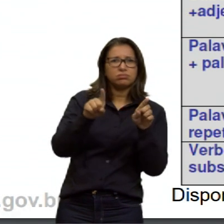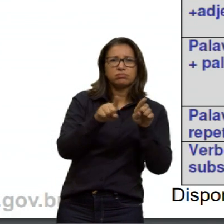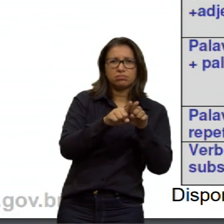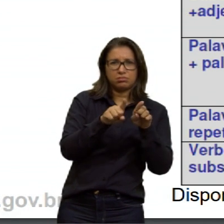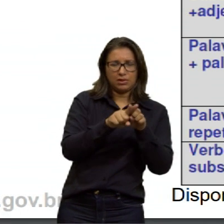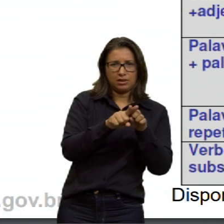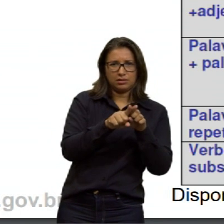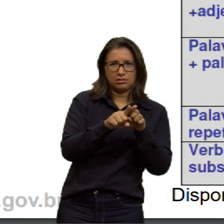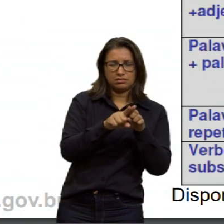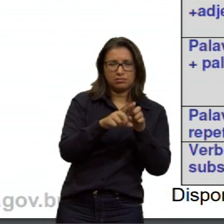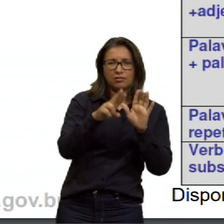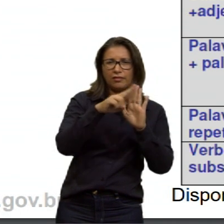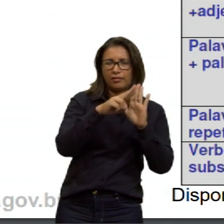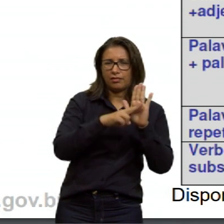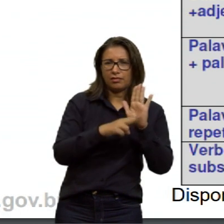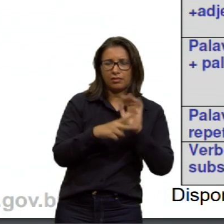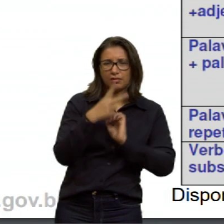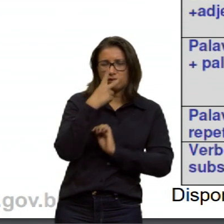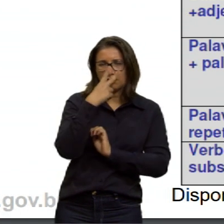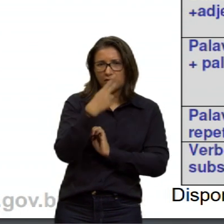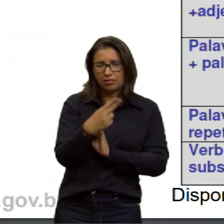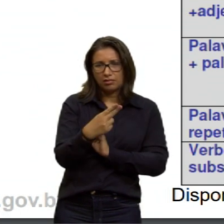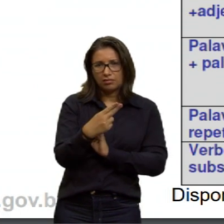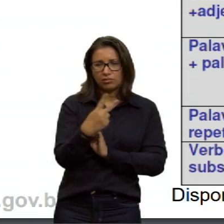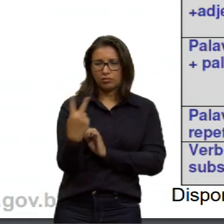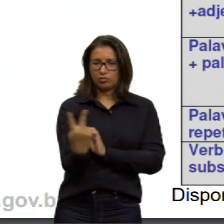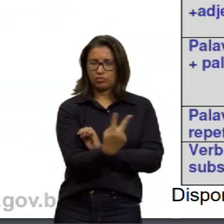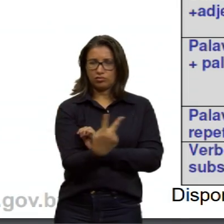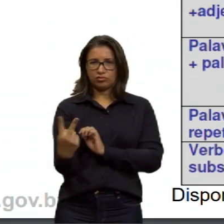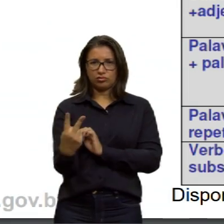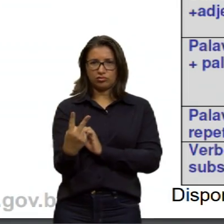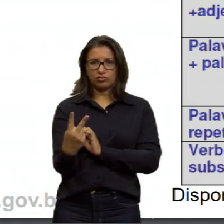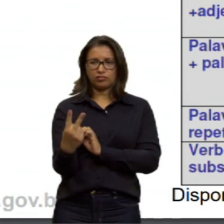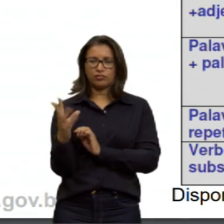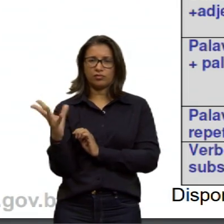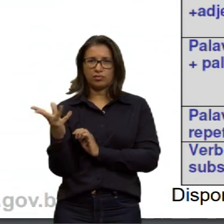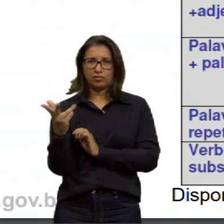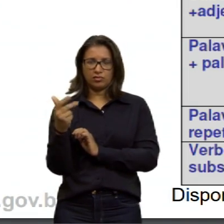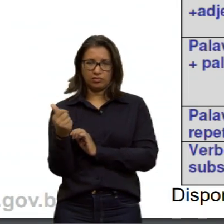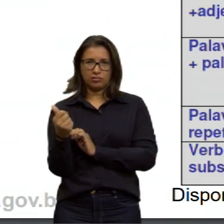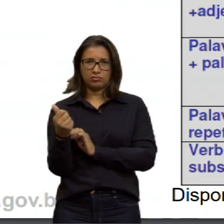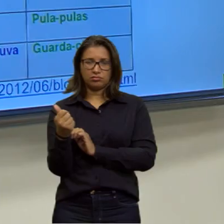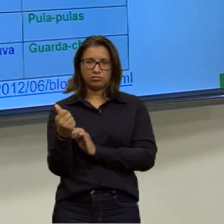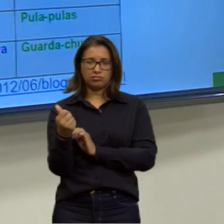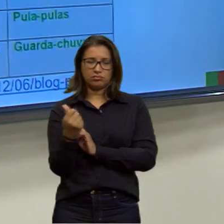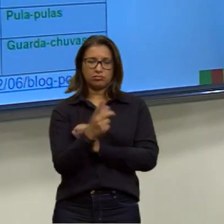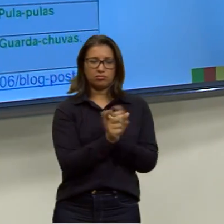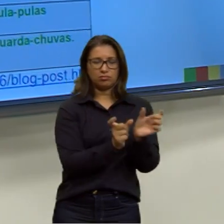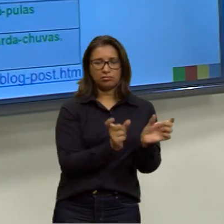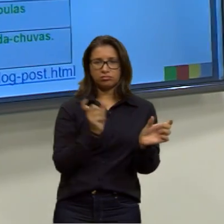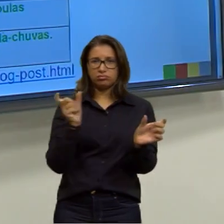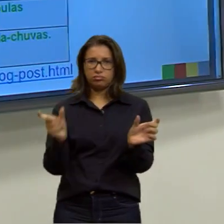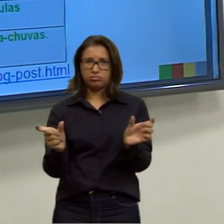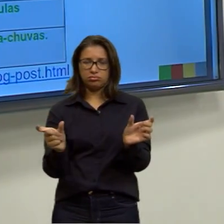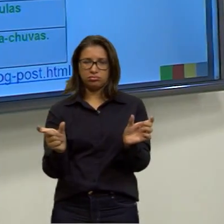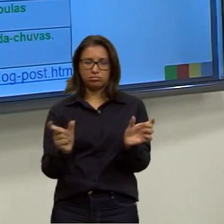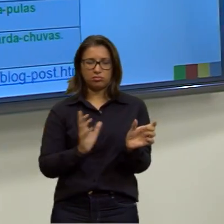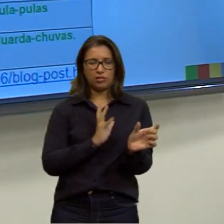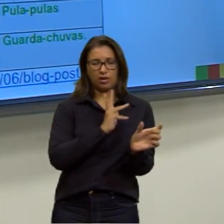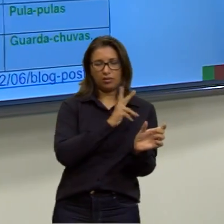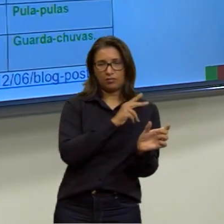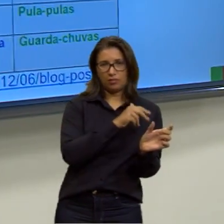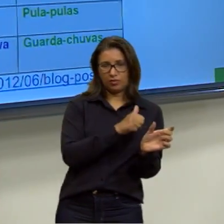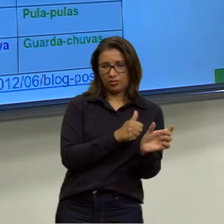+ substantivo a regra é a mesma os dois vão para o plural cartão postal cartões-postais amor perfeito